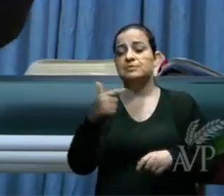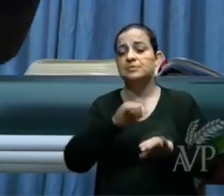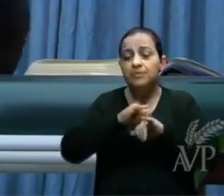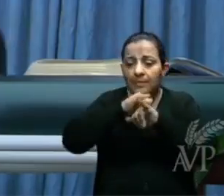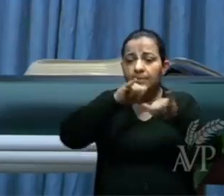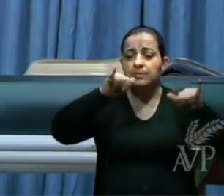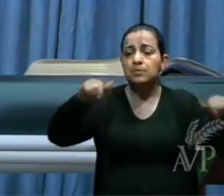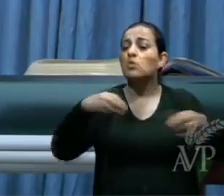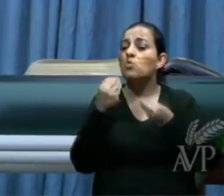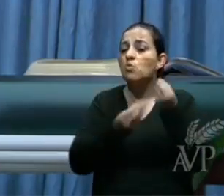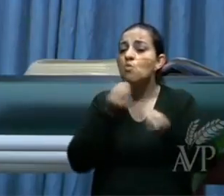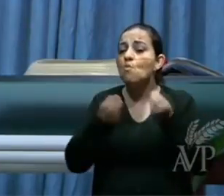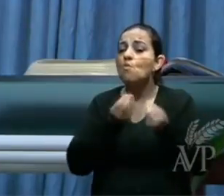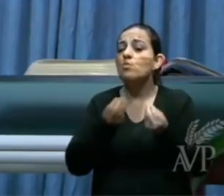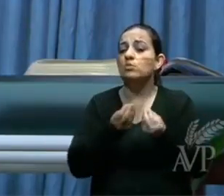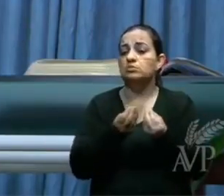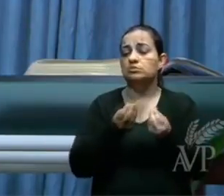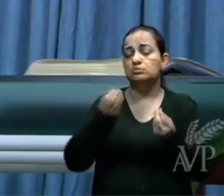quem seja enviado